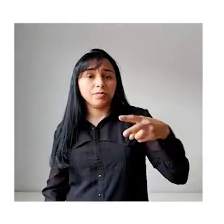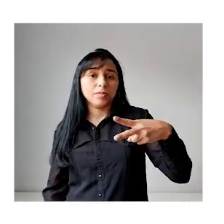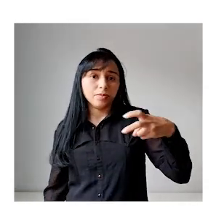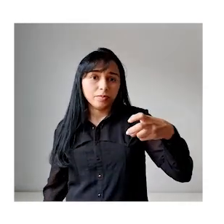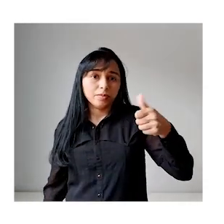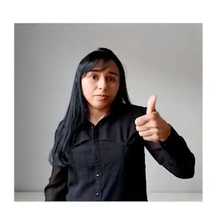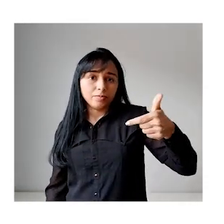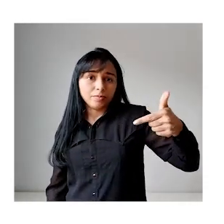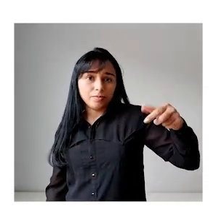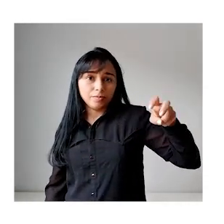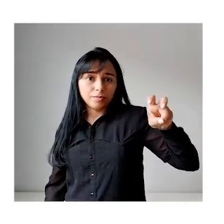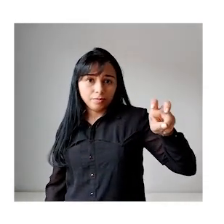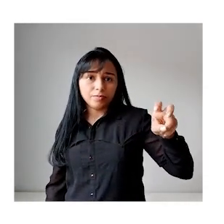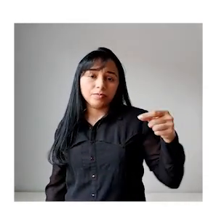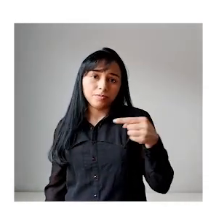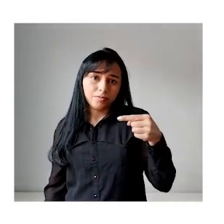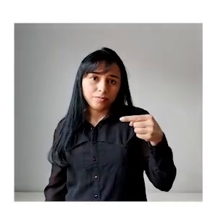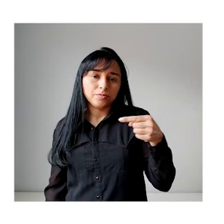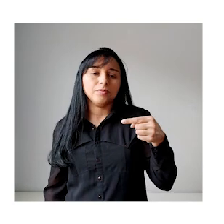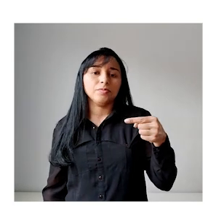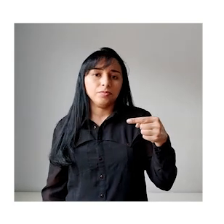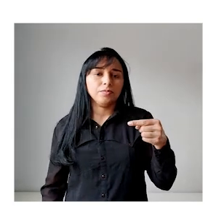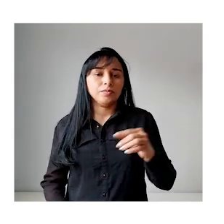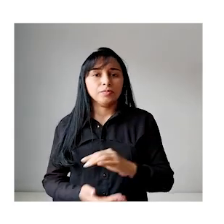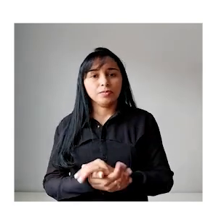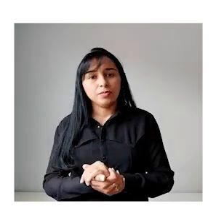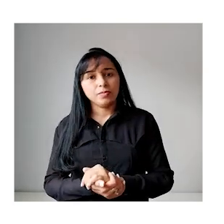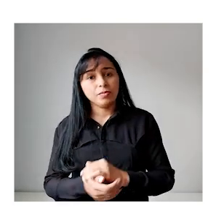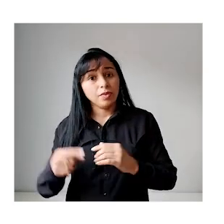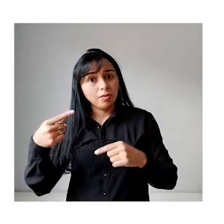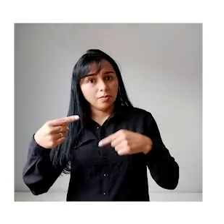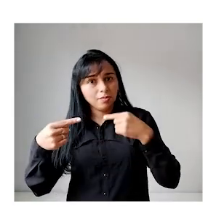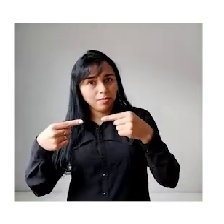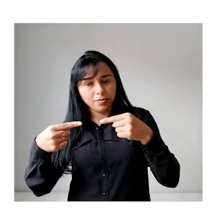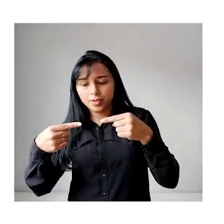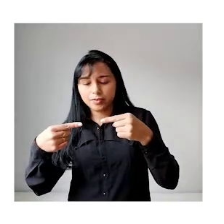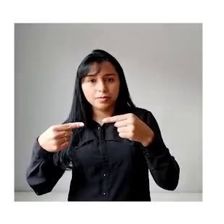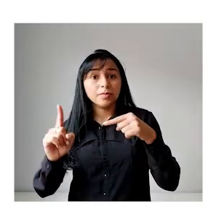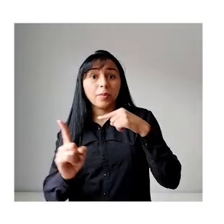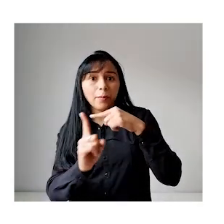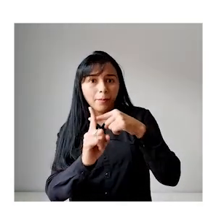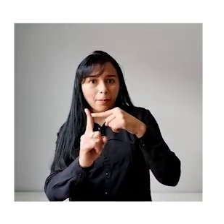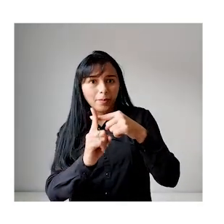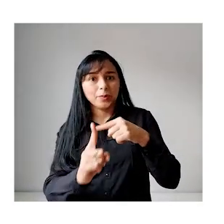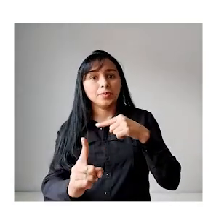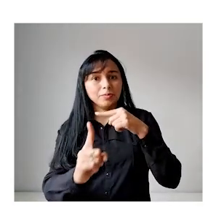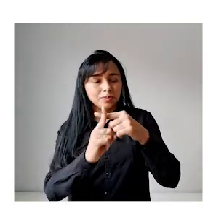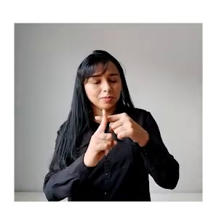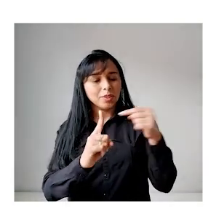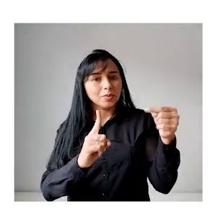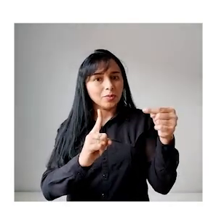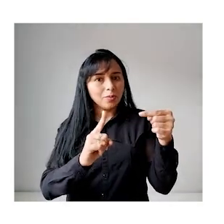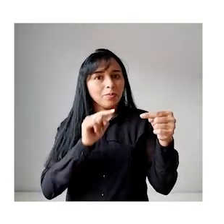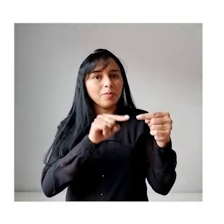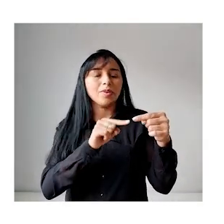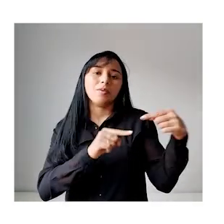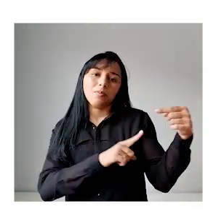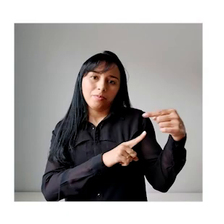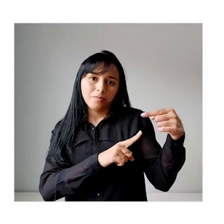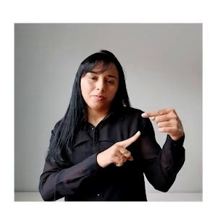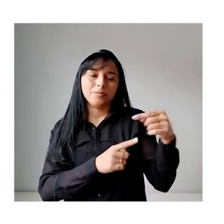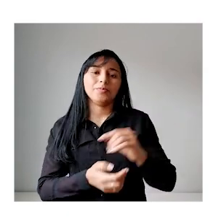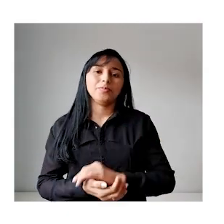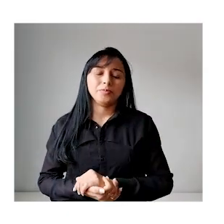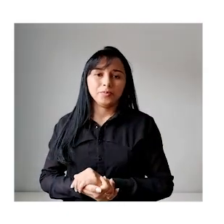mais. 25 vezes menos 5 mais que multiplica menos é igual a menos. Então, 25 vezes